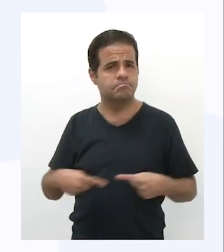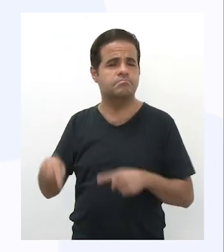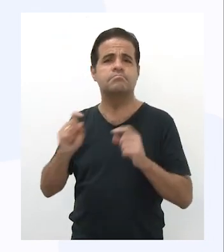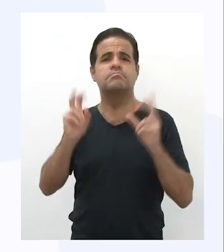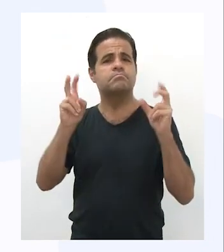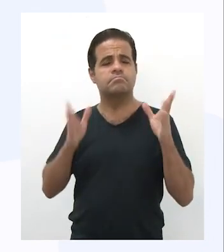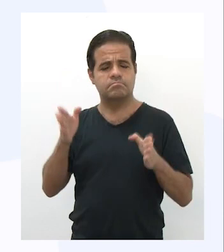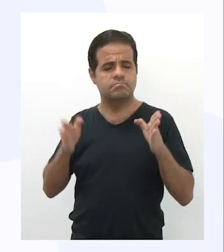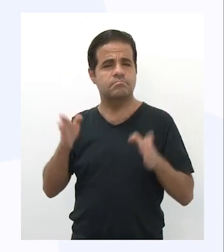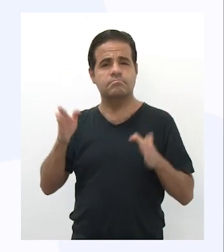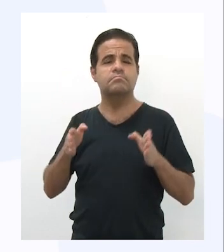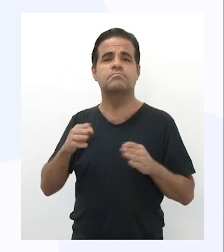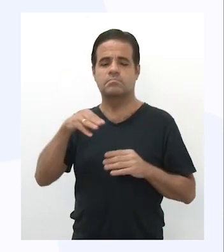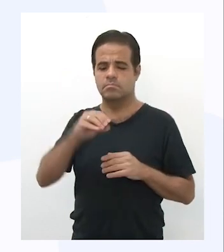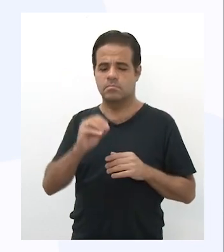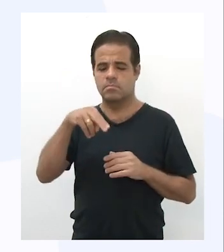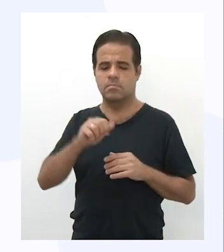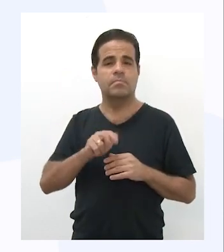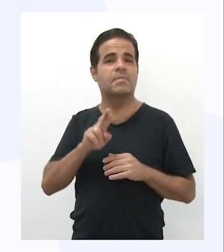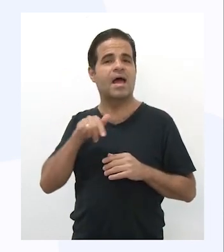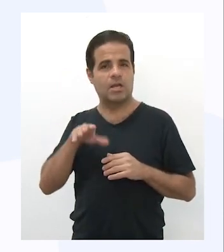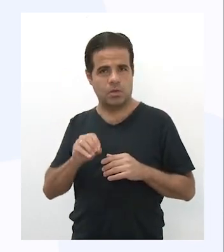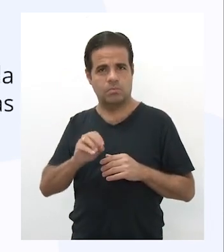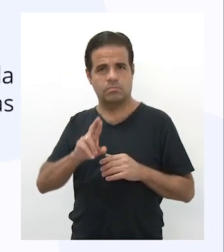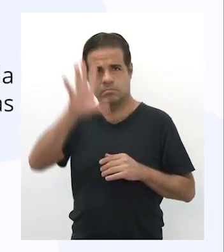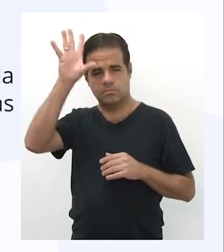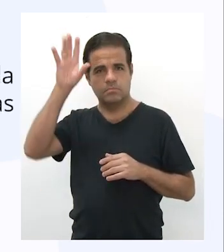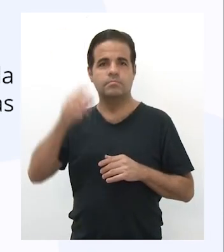nos períodos monárquico e republicano.